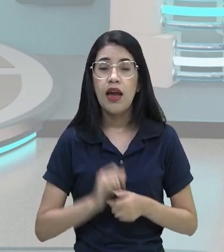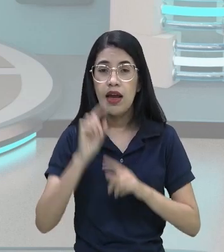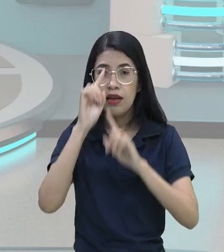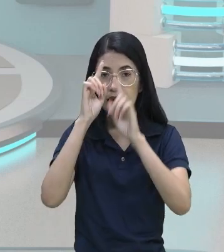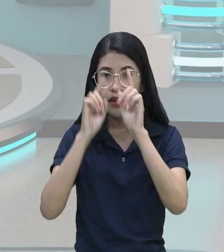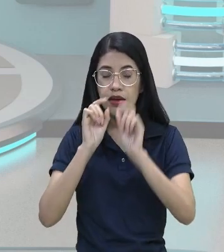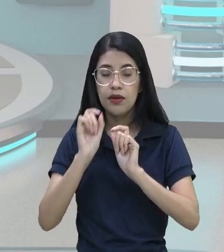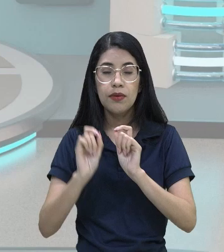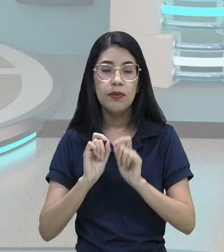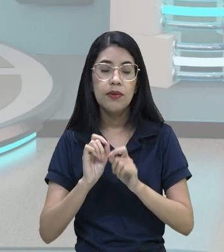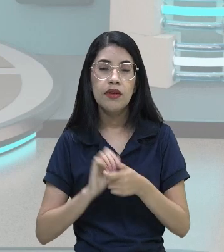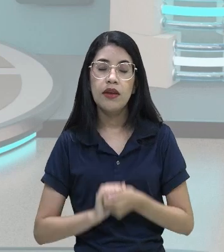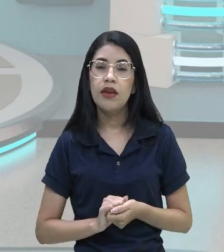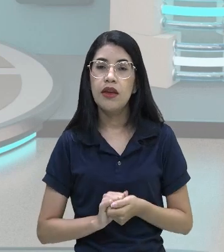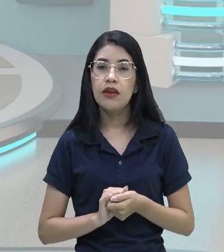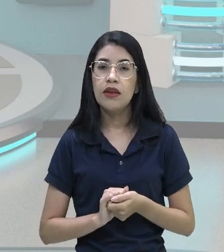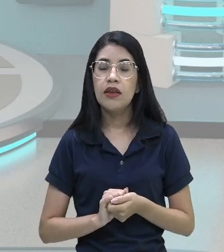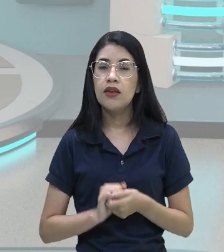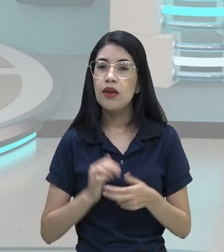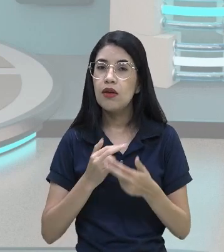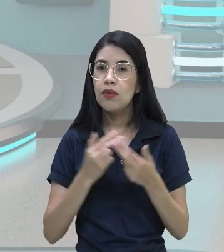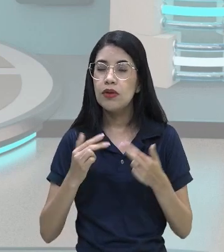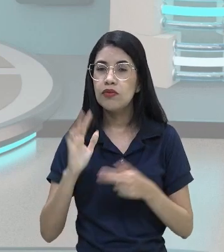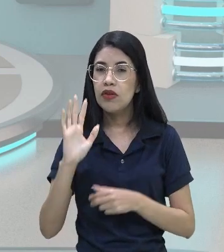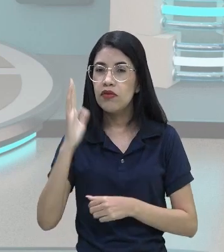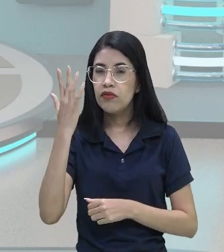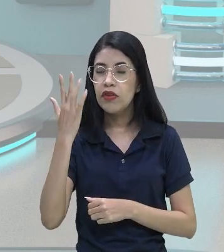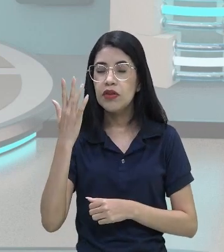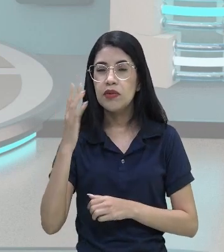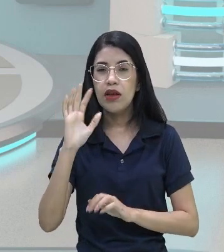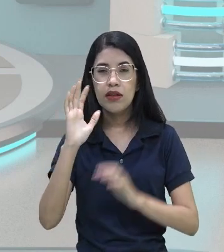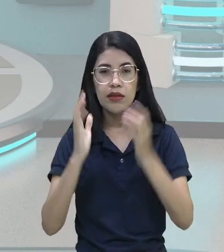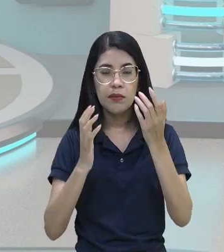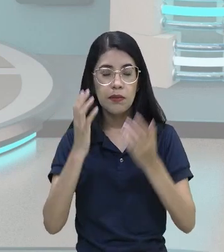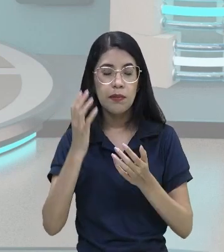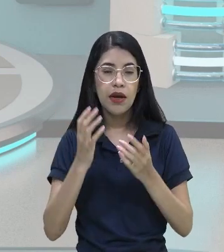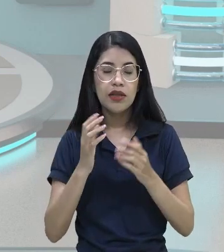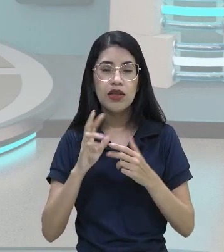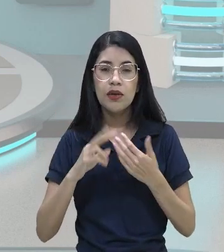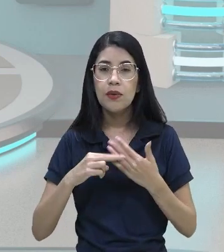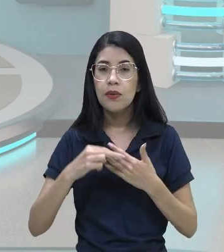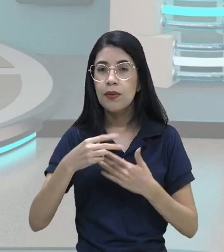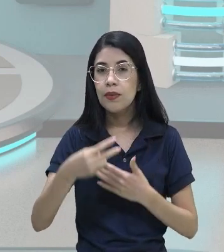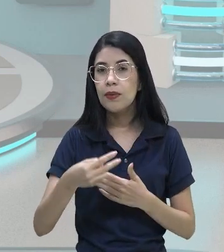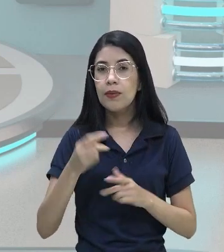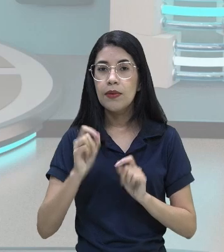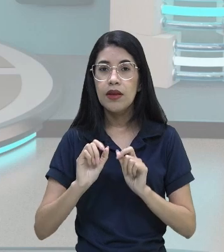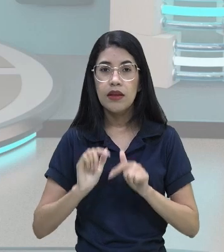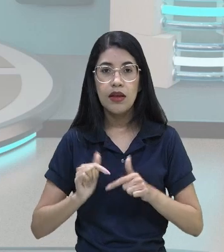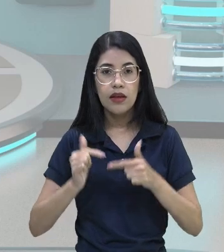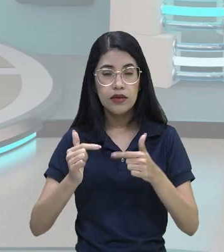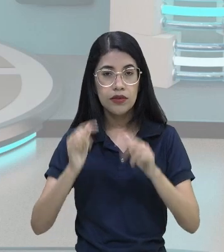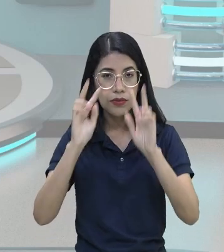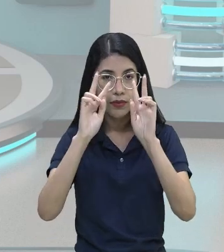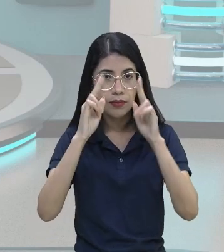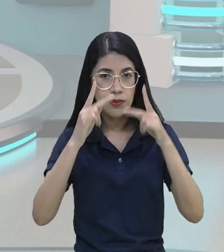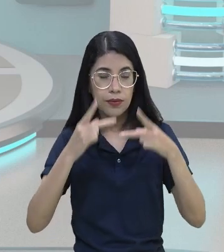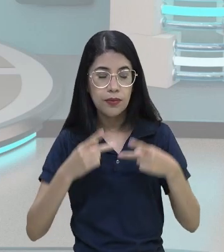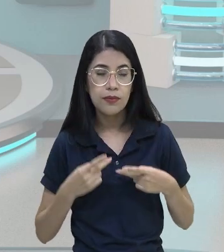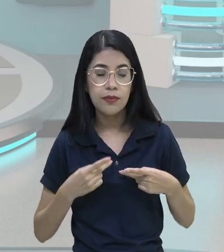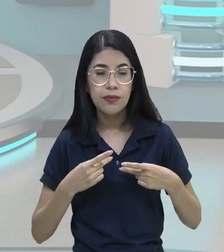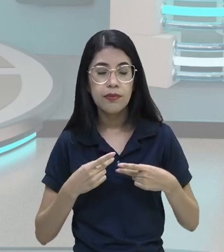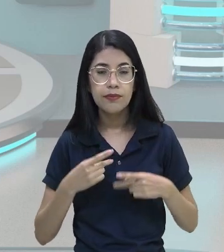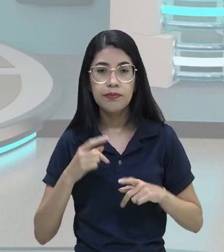que esses eventos climáticos extremos são consequência justamente da ação humana